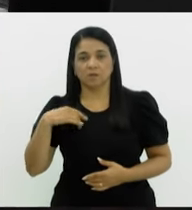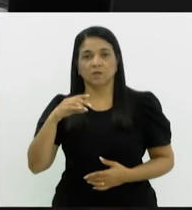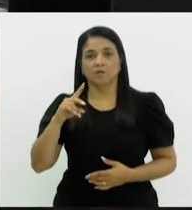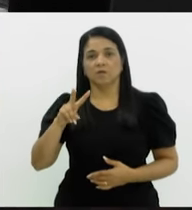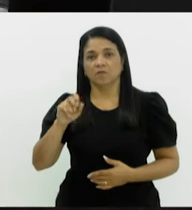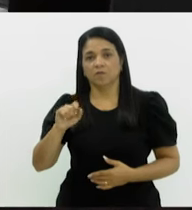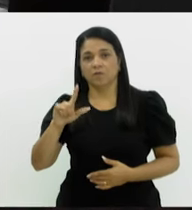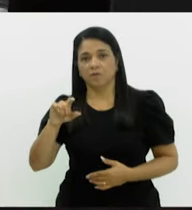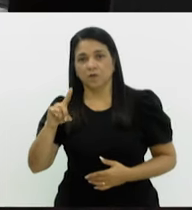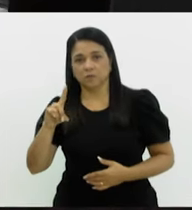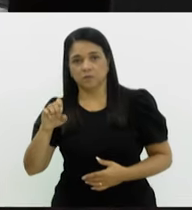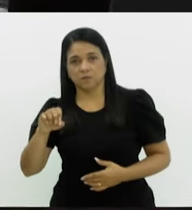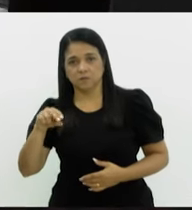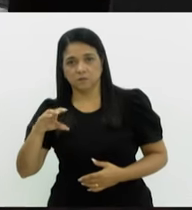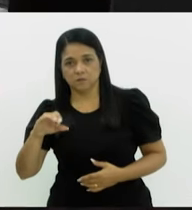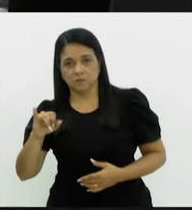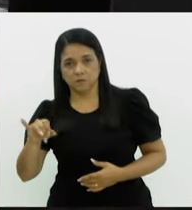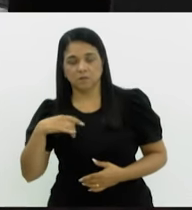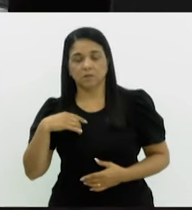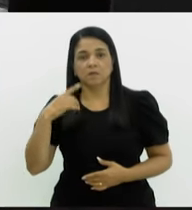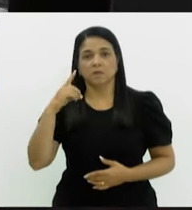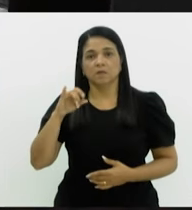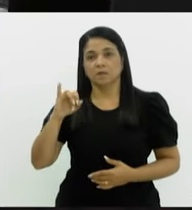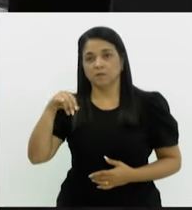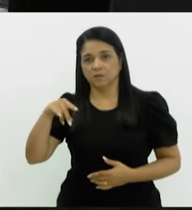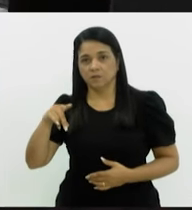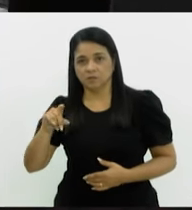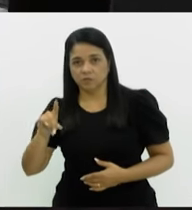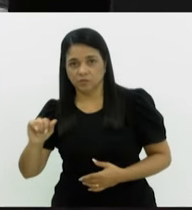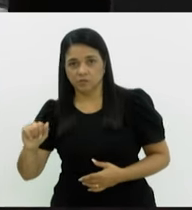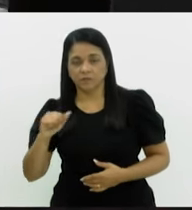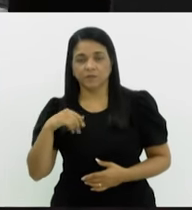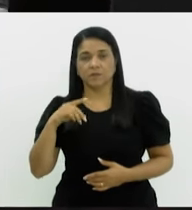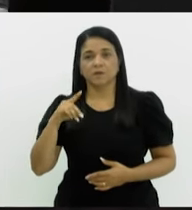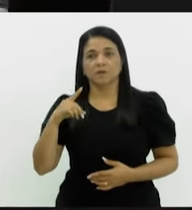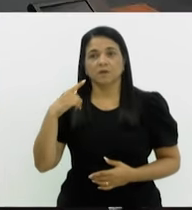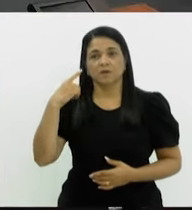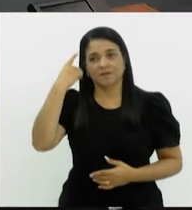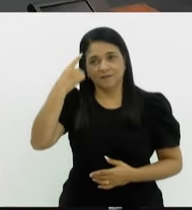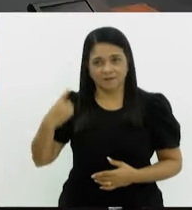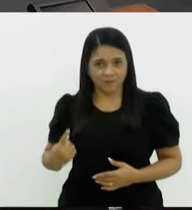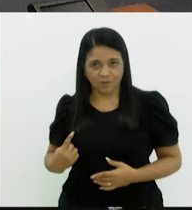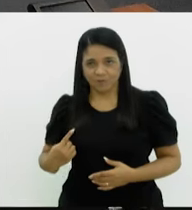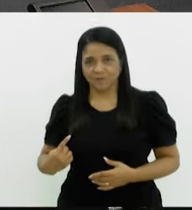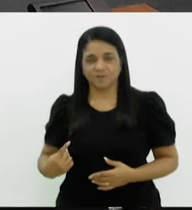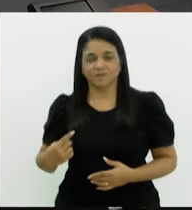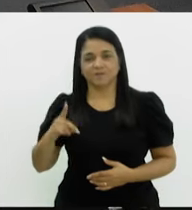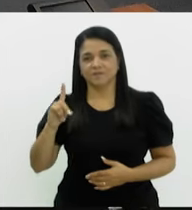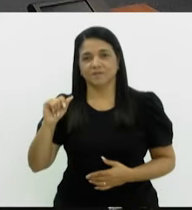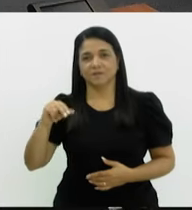Valdeci da Saúde, deputada Índia Armelau, deputada Dani Balbi.